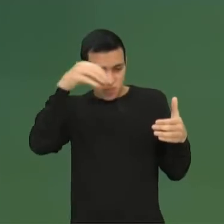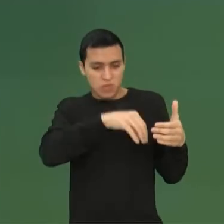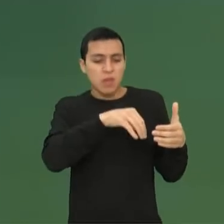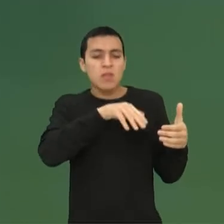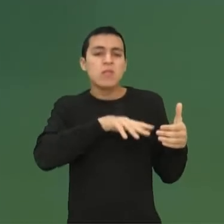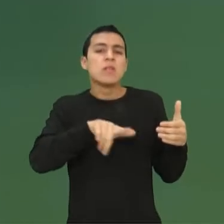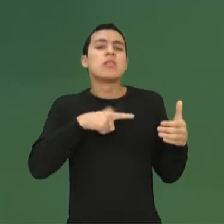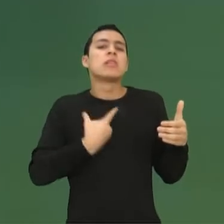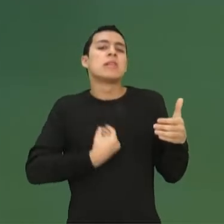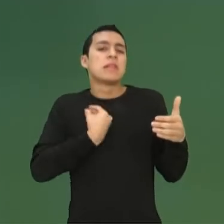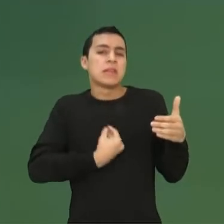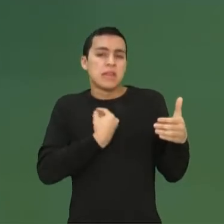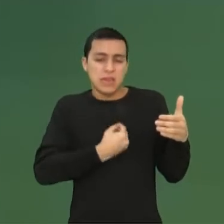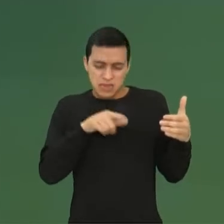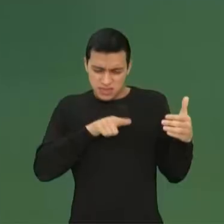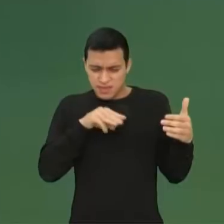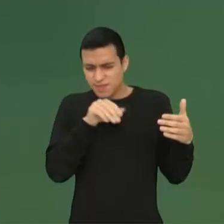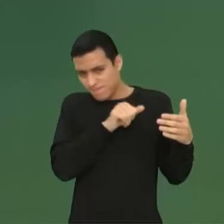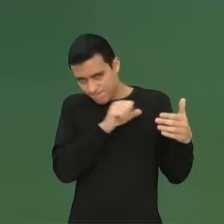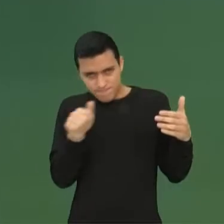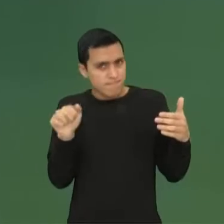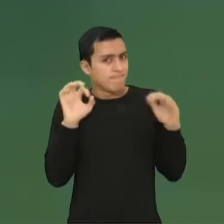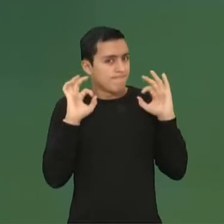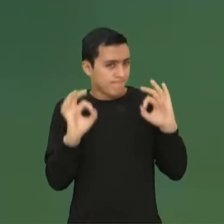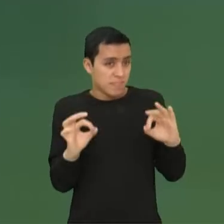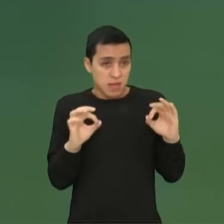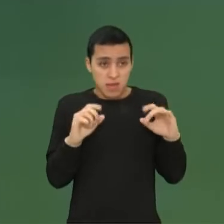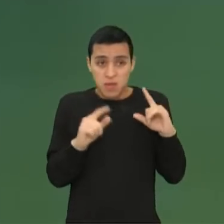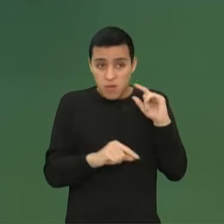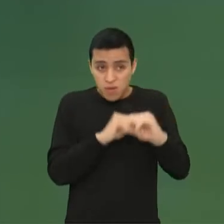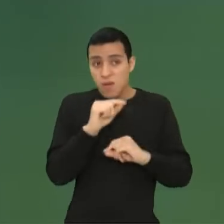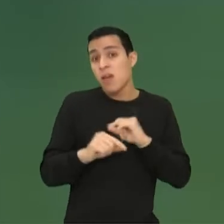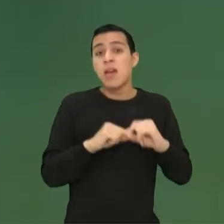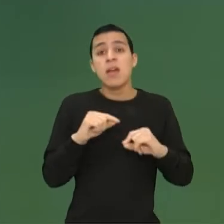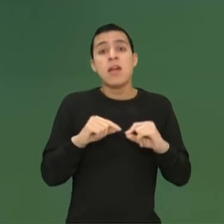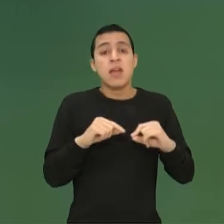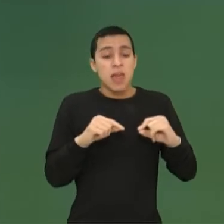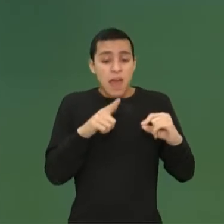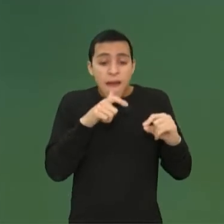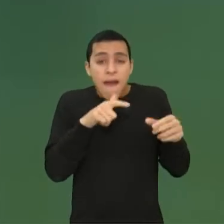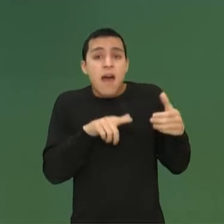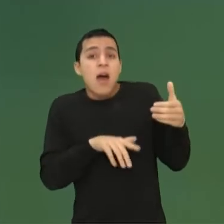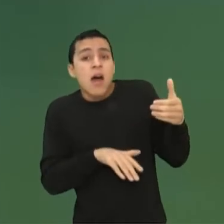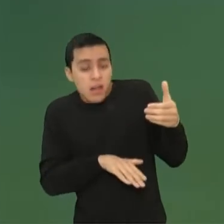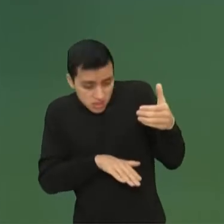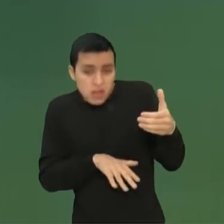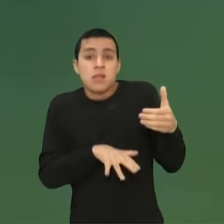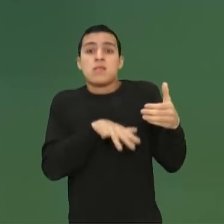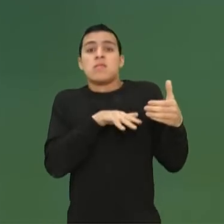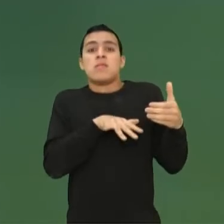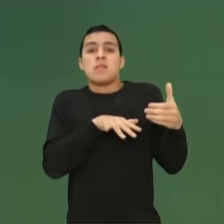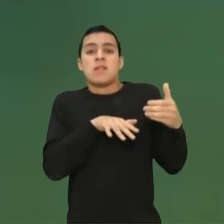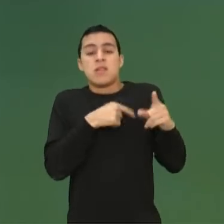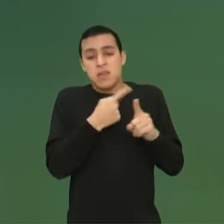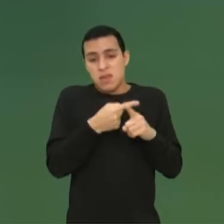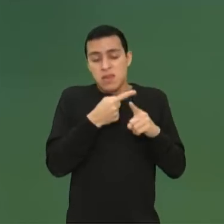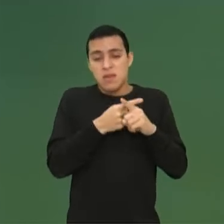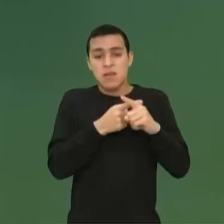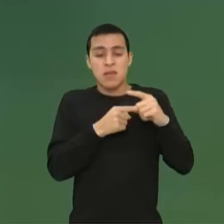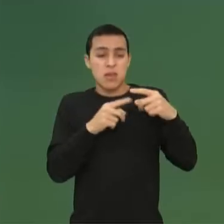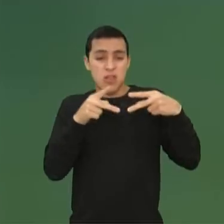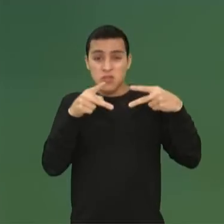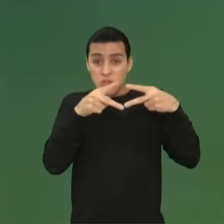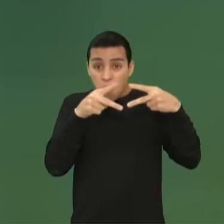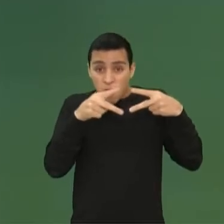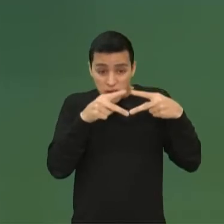lugar no espaço, tem massa. Então, ele vai fazer com que essa água suba, porque 2 corpos não